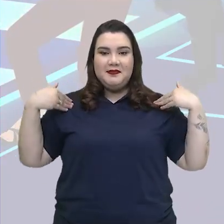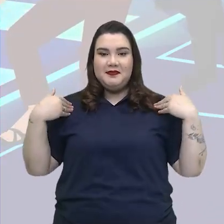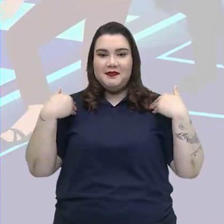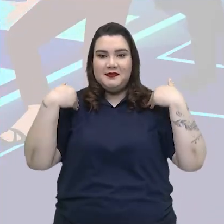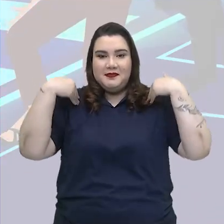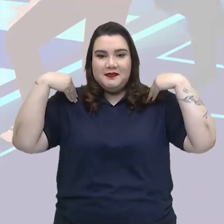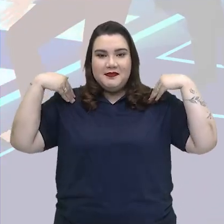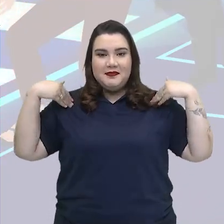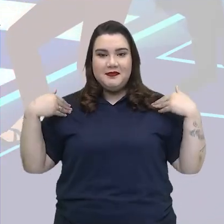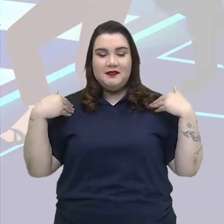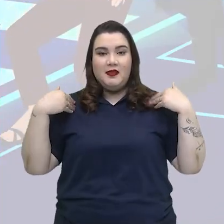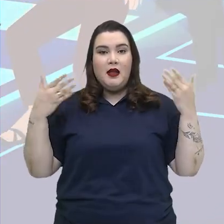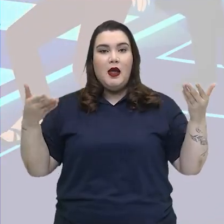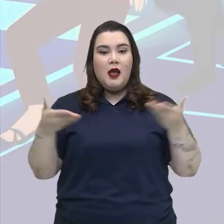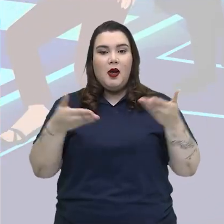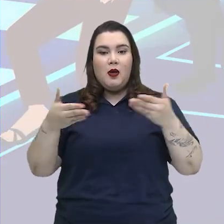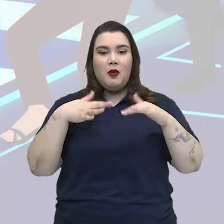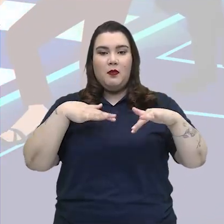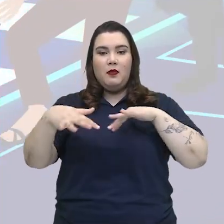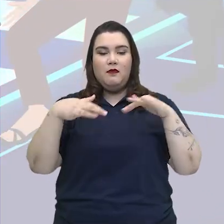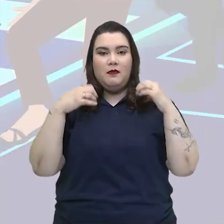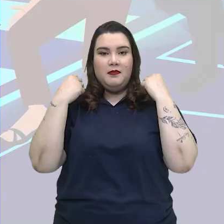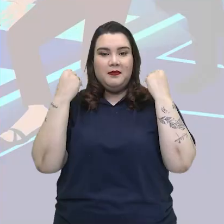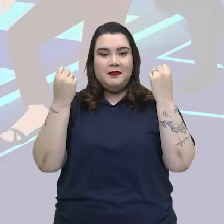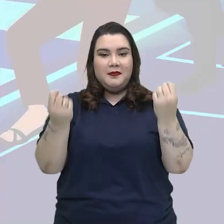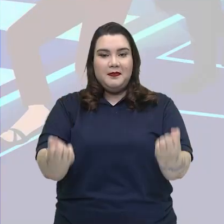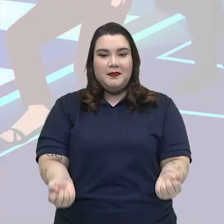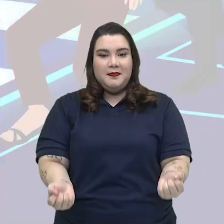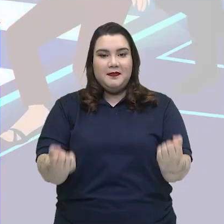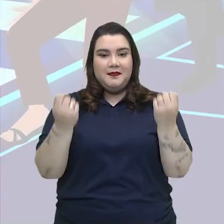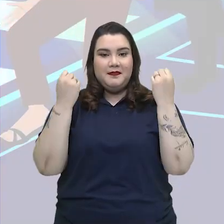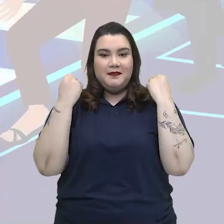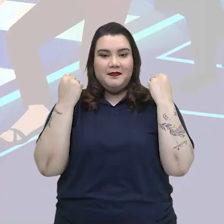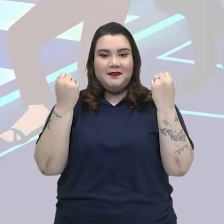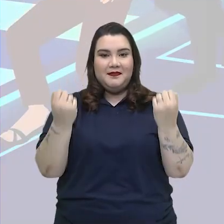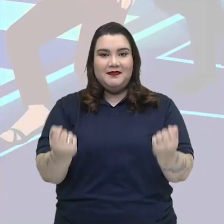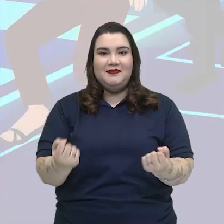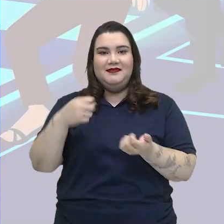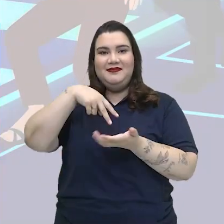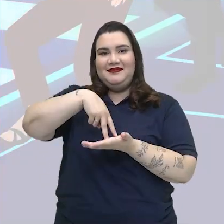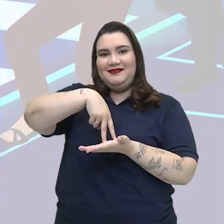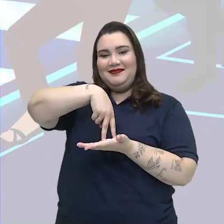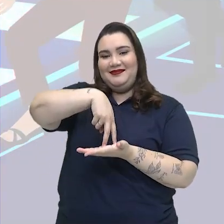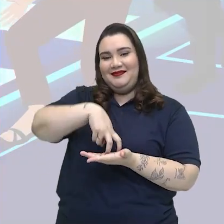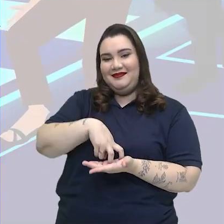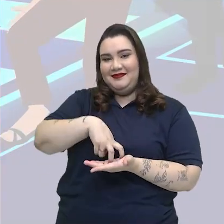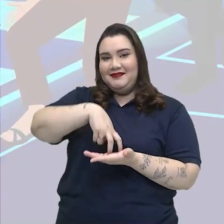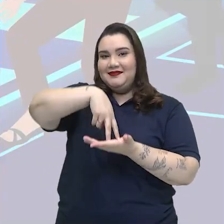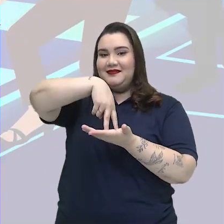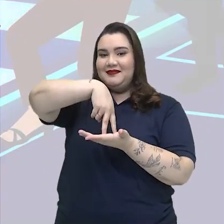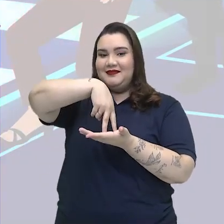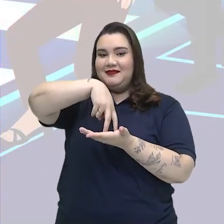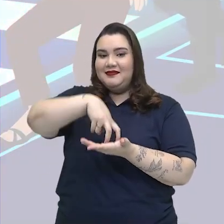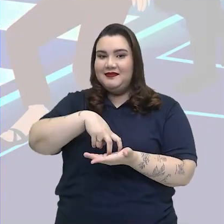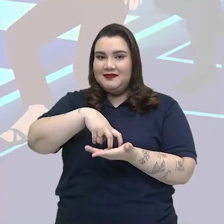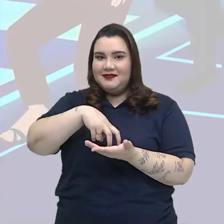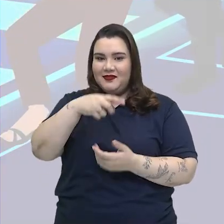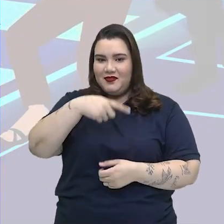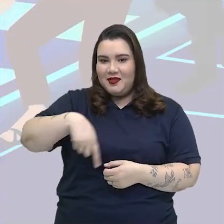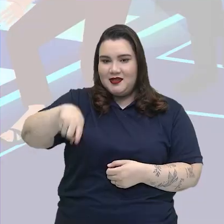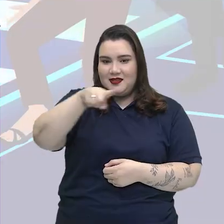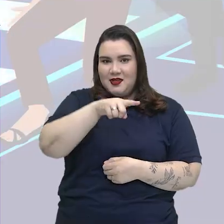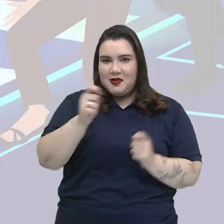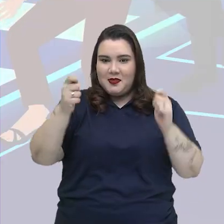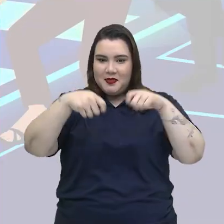ombros. Agora os cotovelos, os joelhos. Quem aí